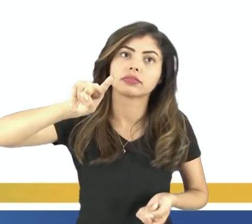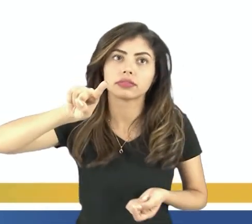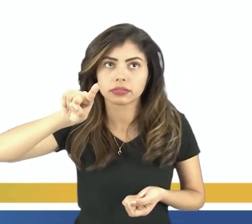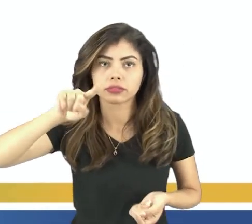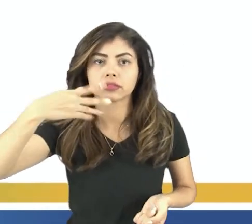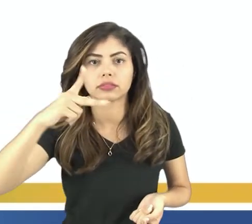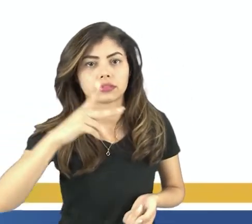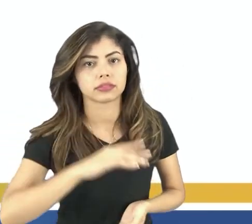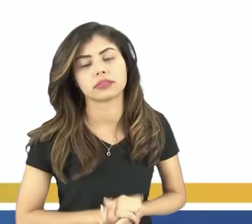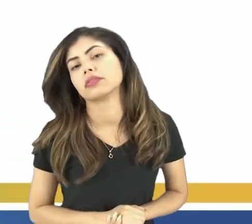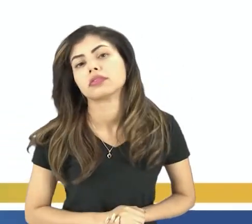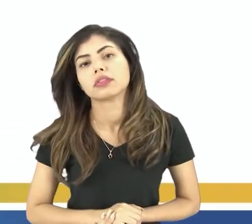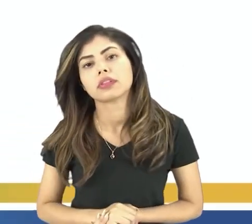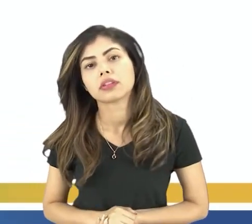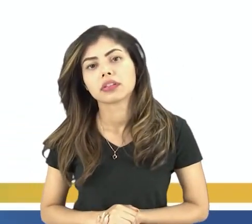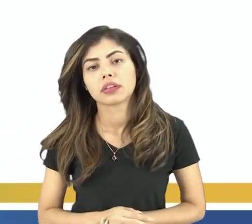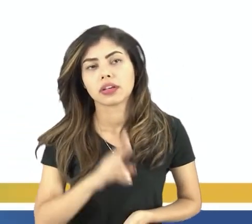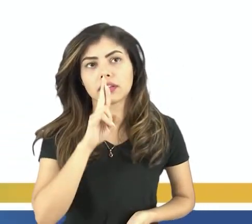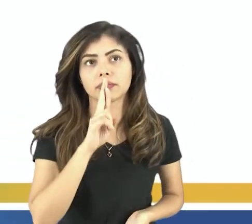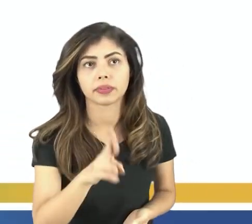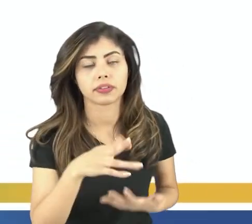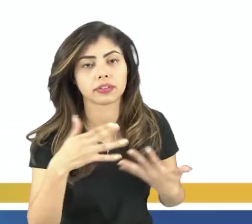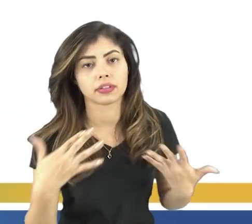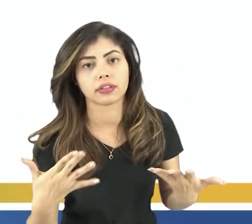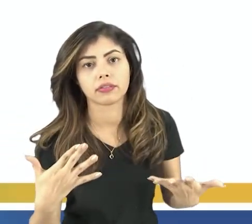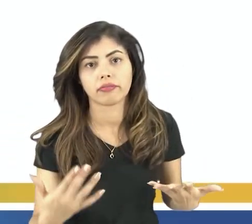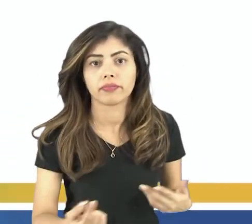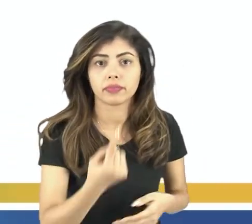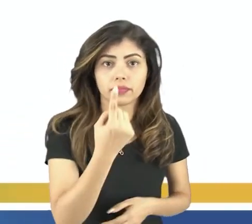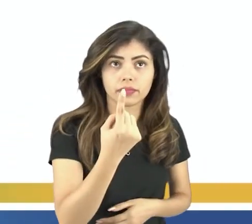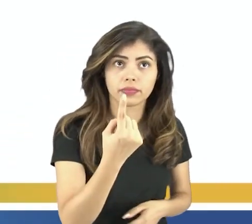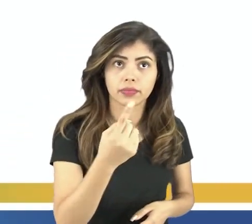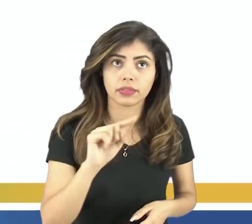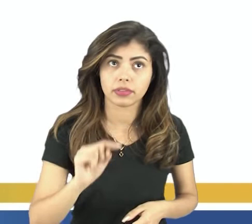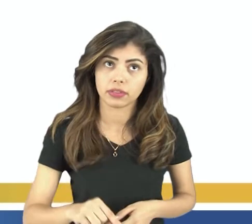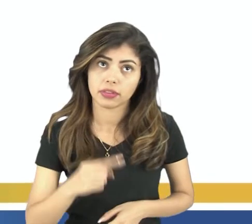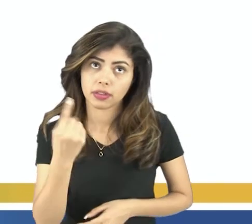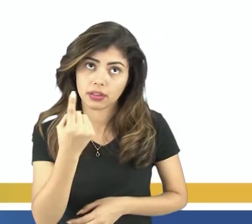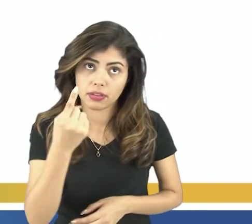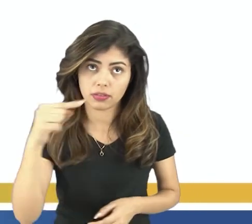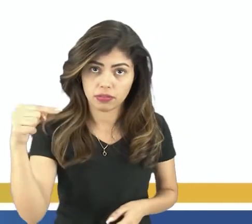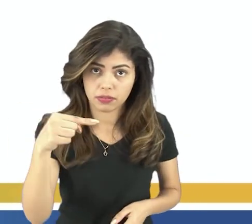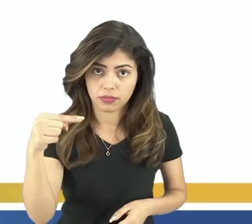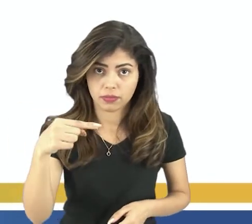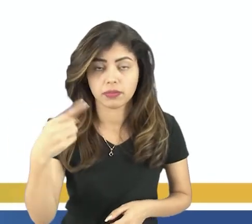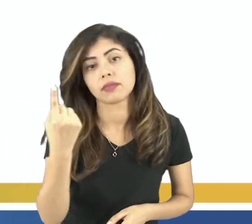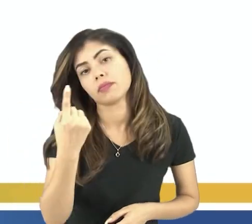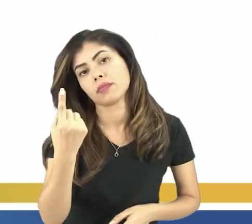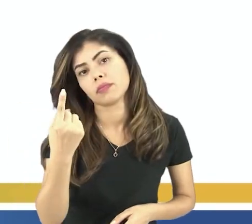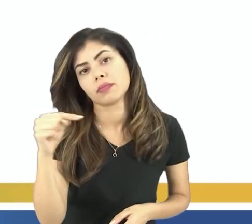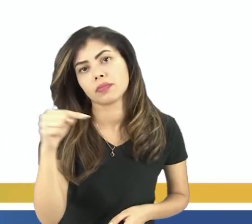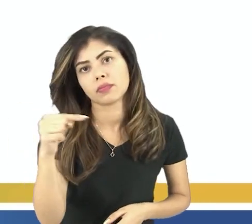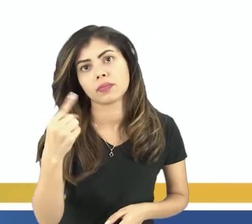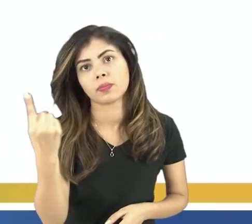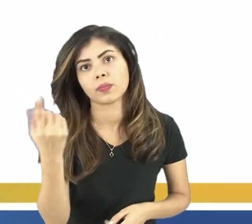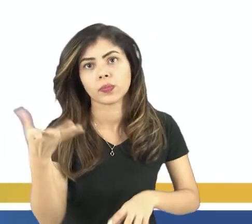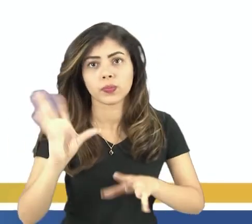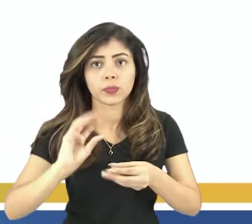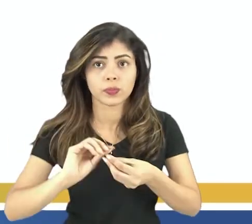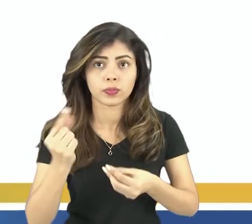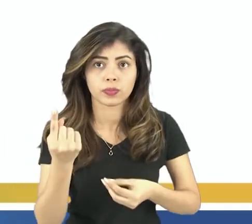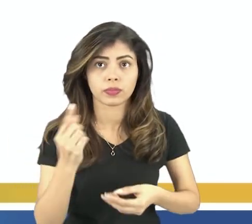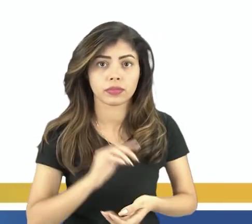direita de vocês, o valor do expoente deixa de ser menos 2, vai ficar menos 1, porque você soma um do